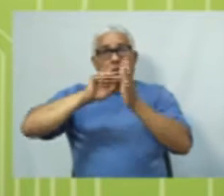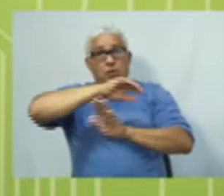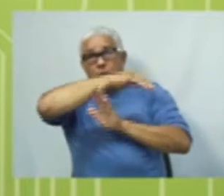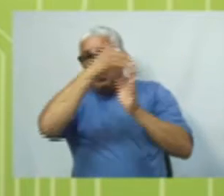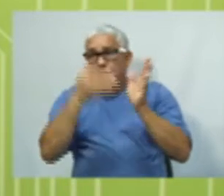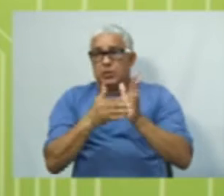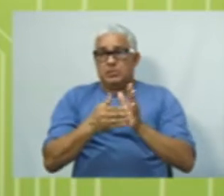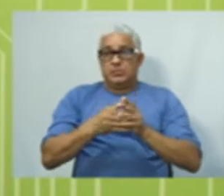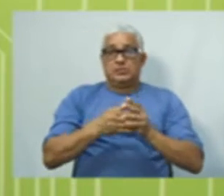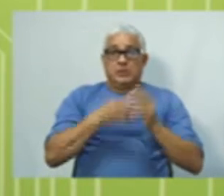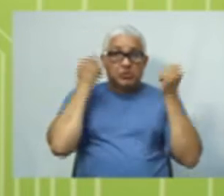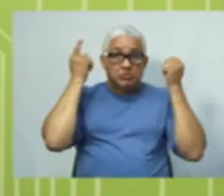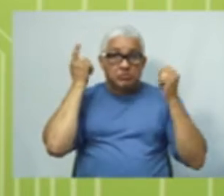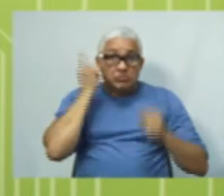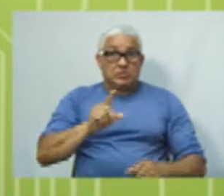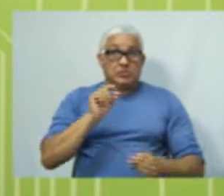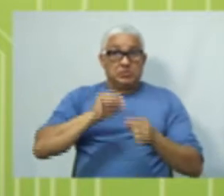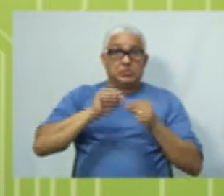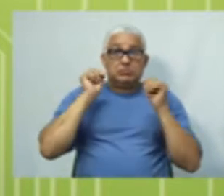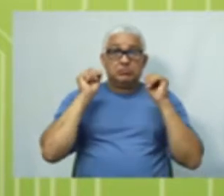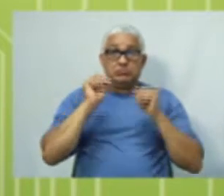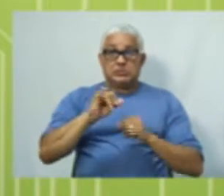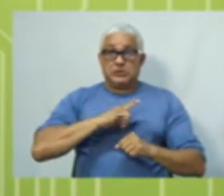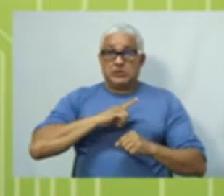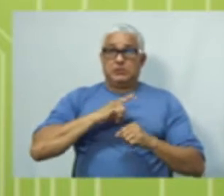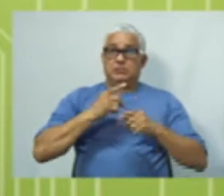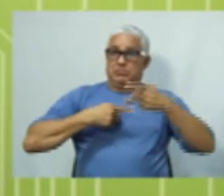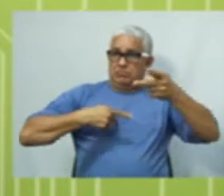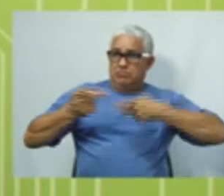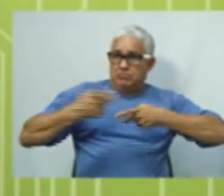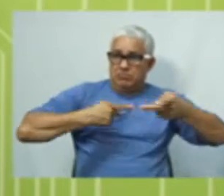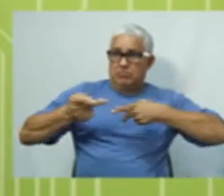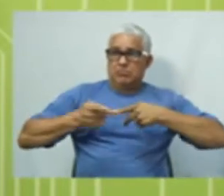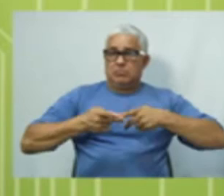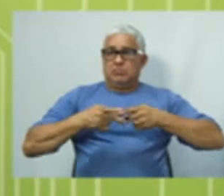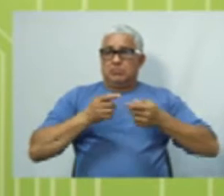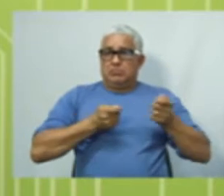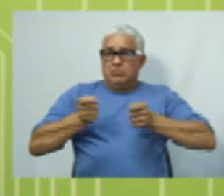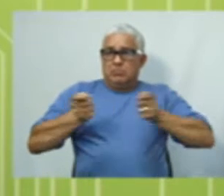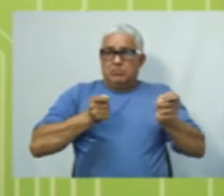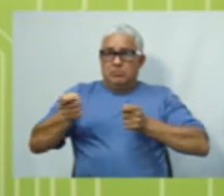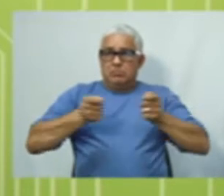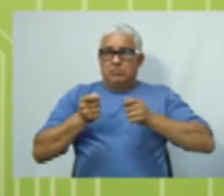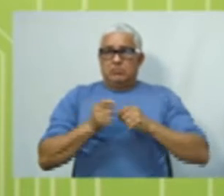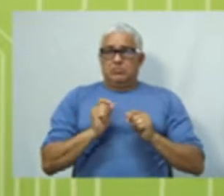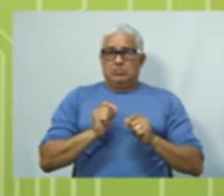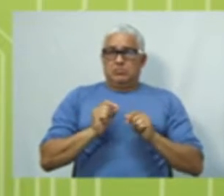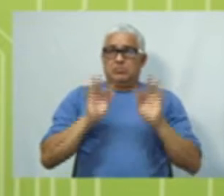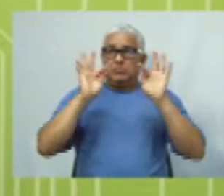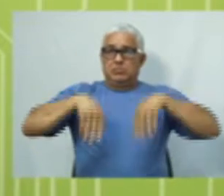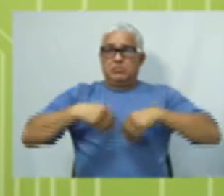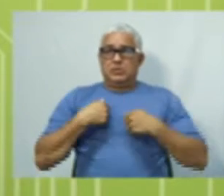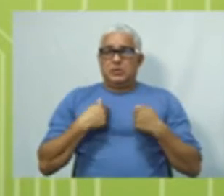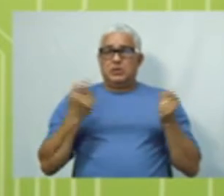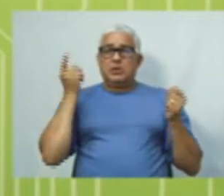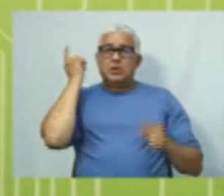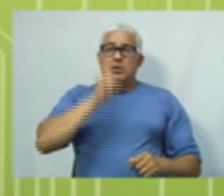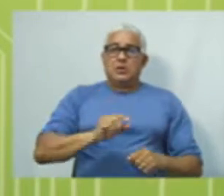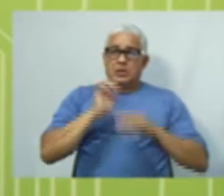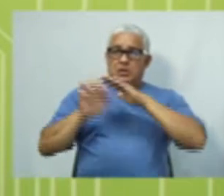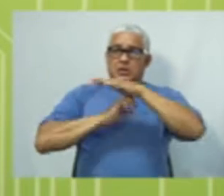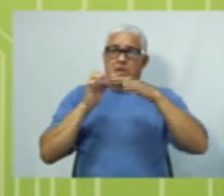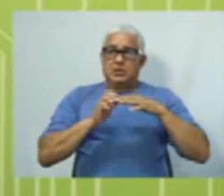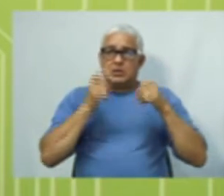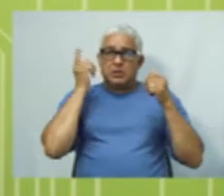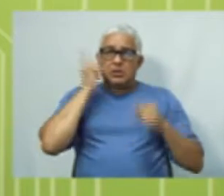só consigo fazer isso se eu tiver um planejamento, se eu tiver um controle. Para quê? No final, para que a empresa possa